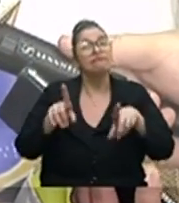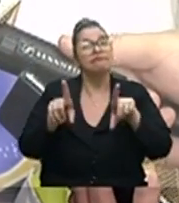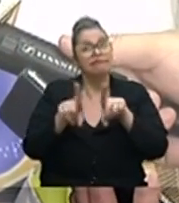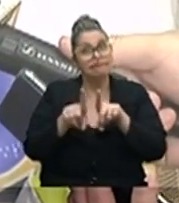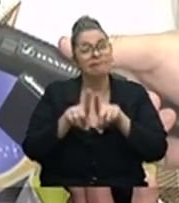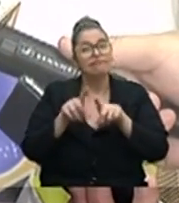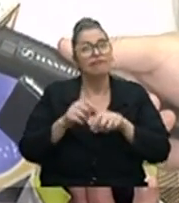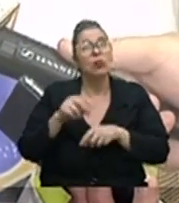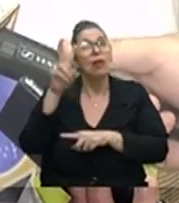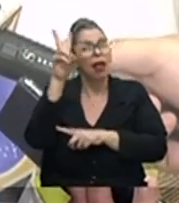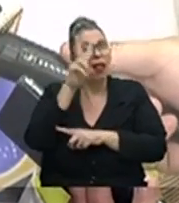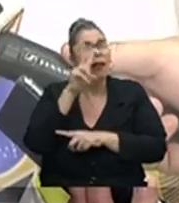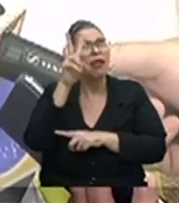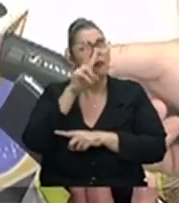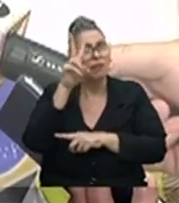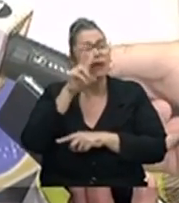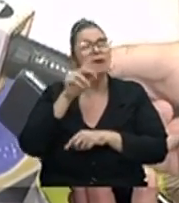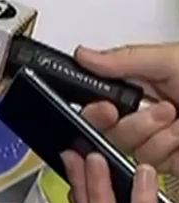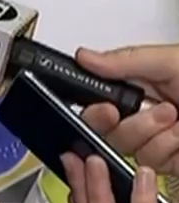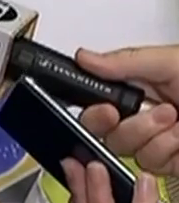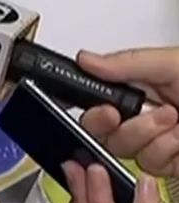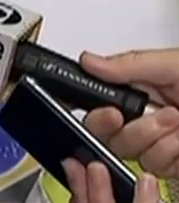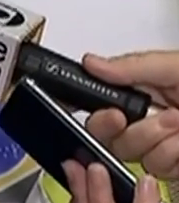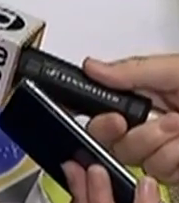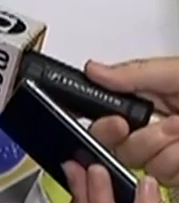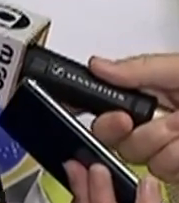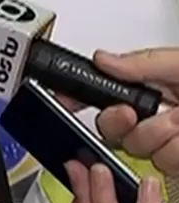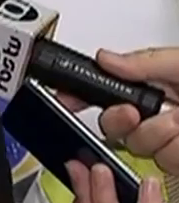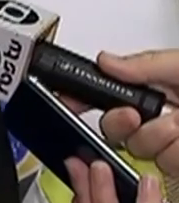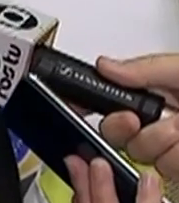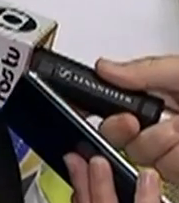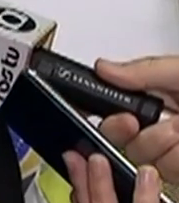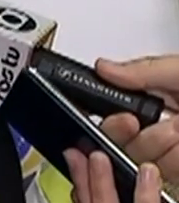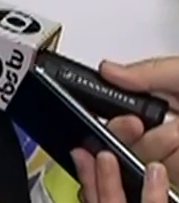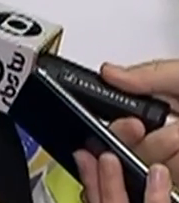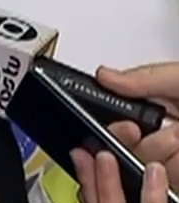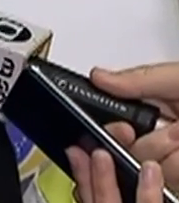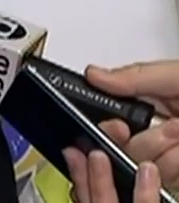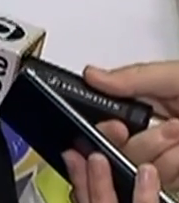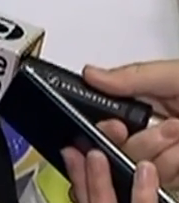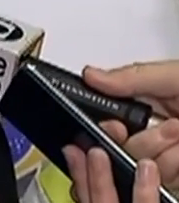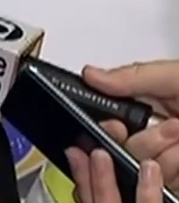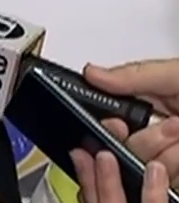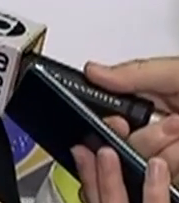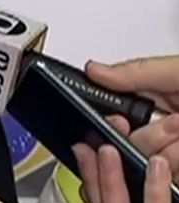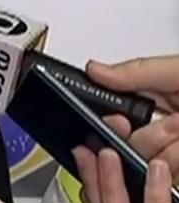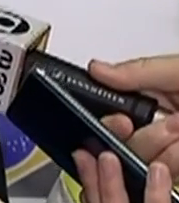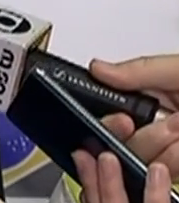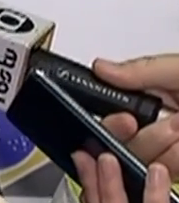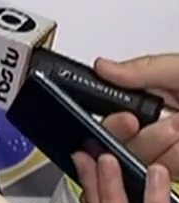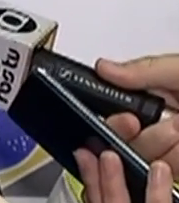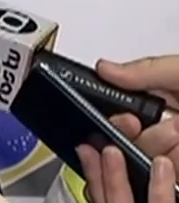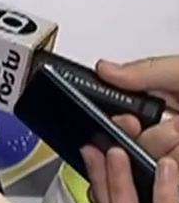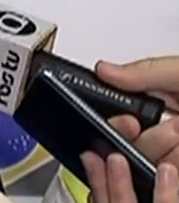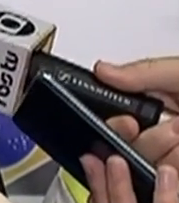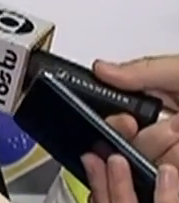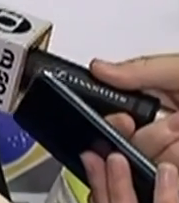um destaque muito grande aos senhores que estão aqui nos acompanhando. A imprensa,